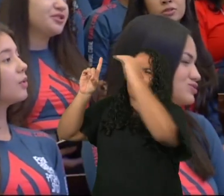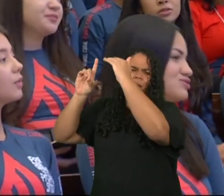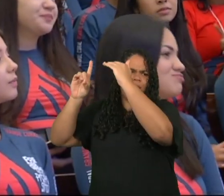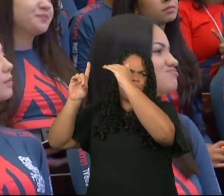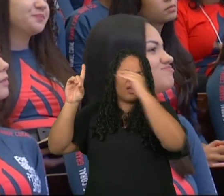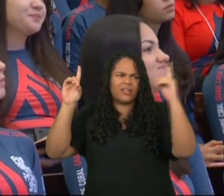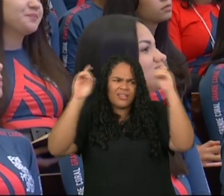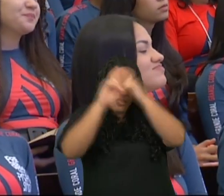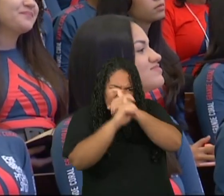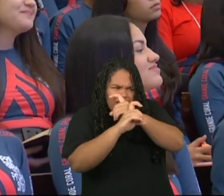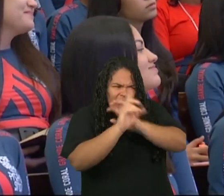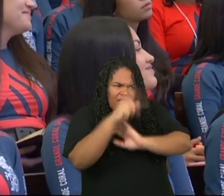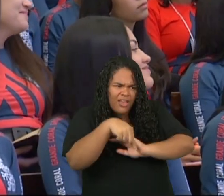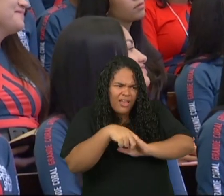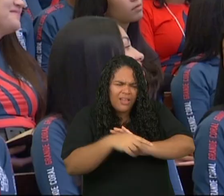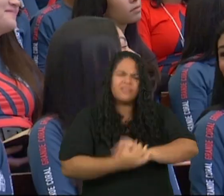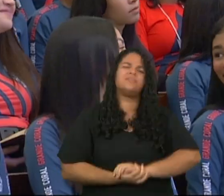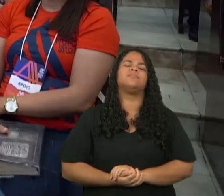O que foi que ele respondeu?